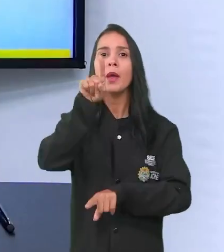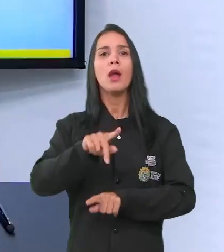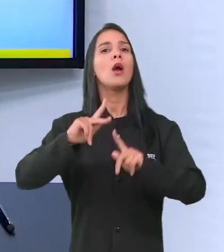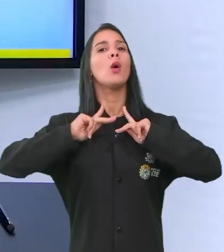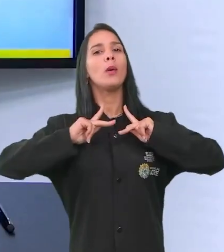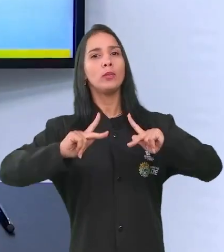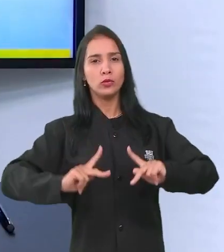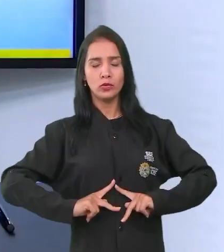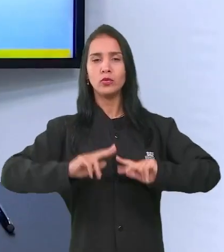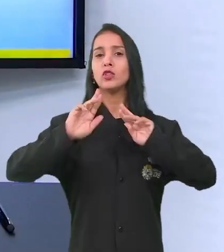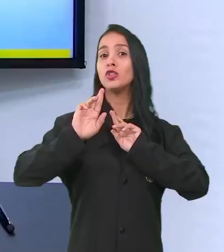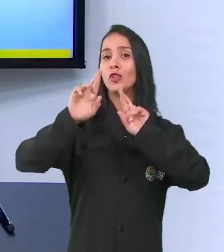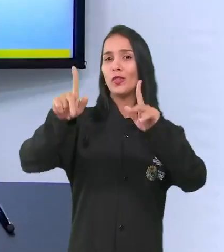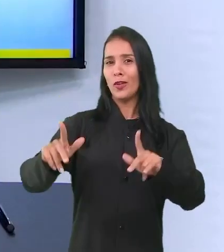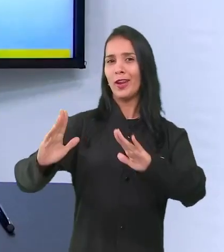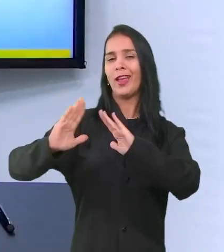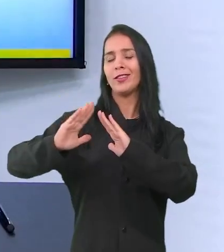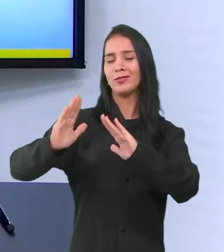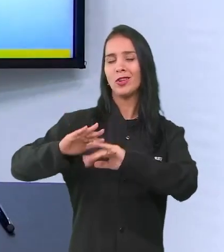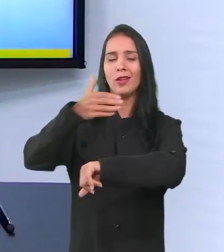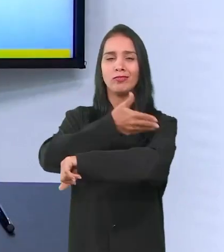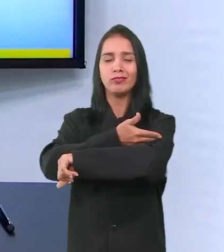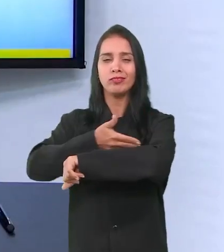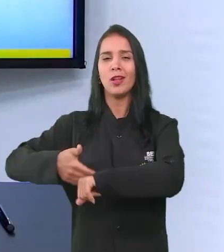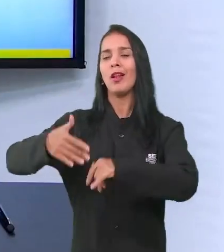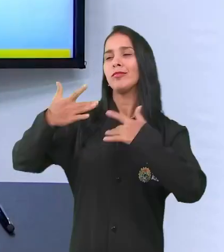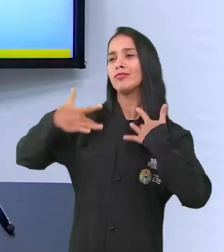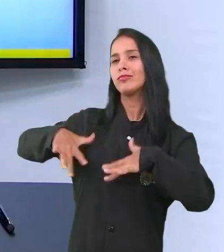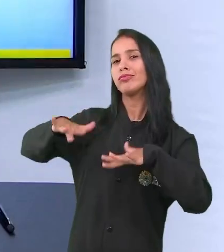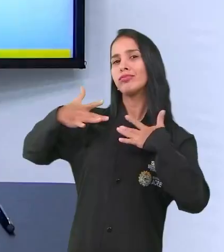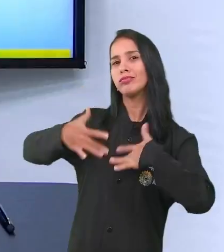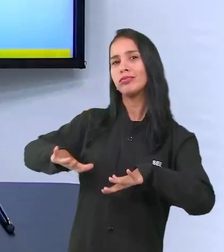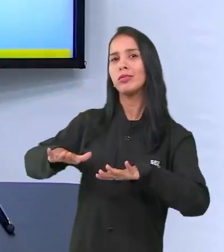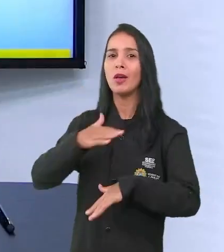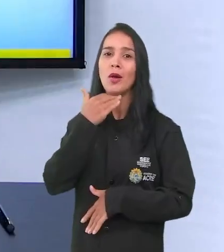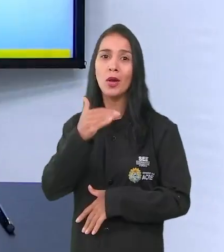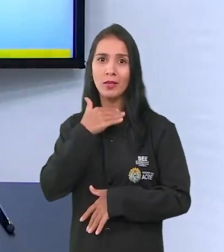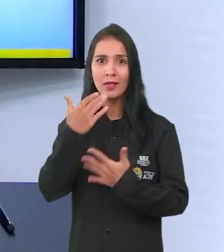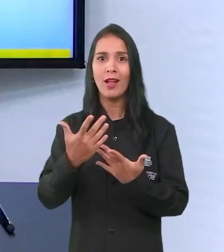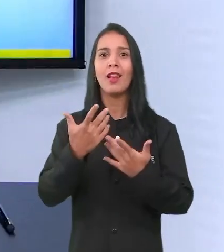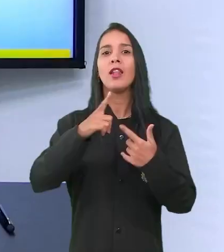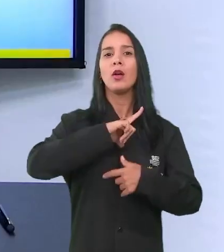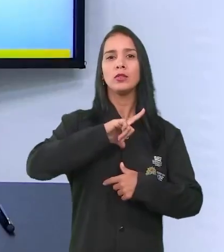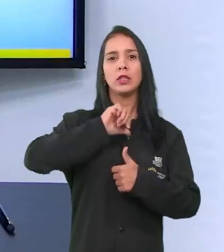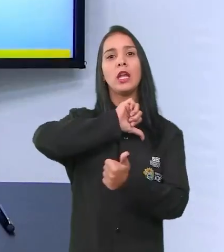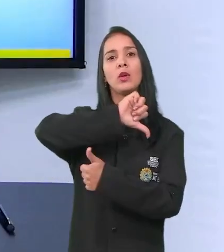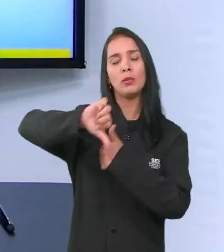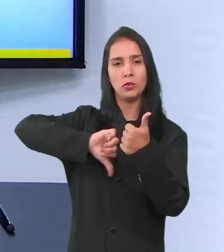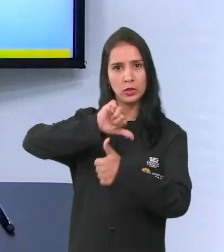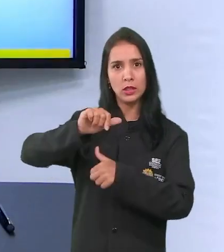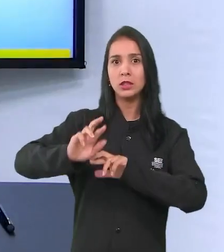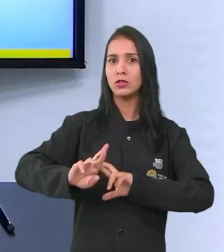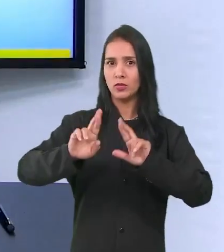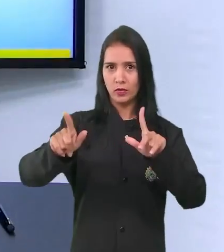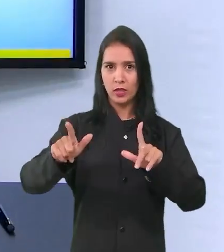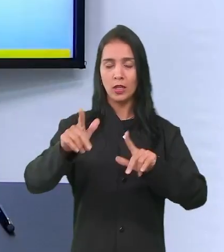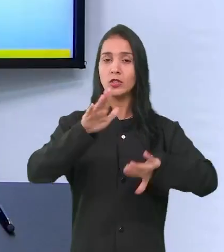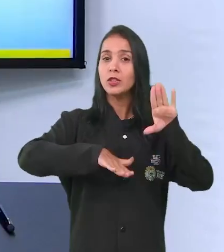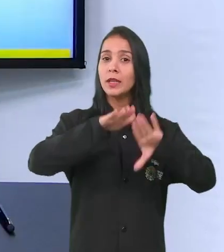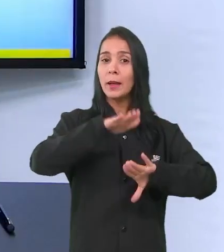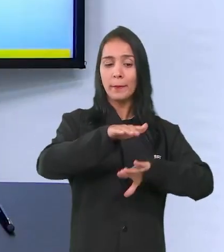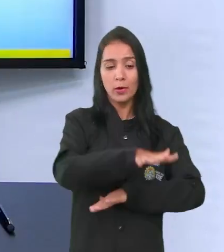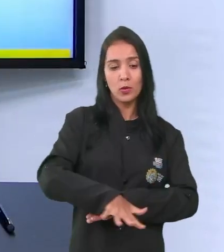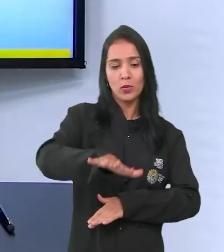uma performance, utilizando a sua expressão corporal adequada ao ambiente ao qual você está.